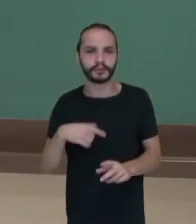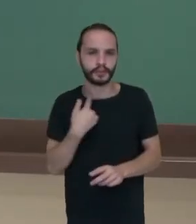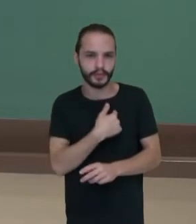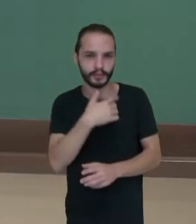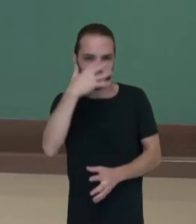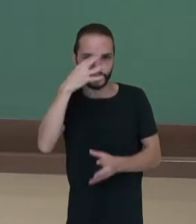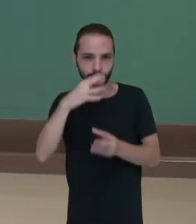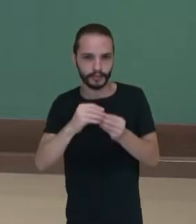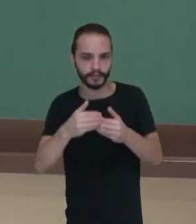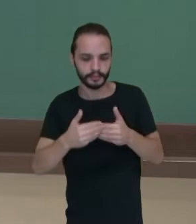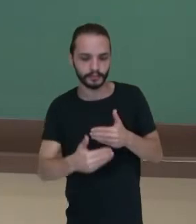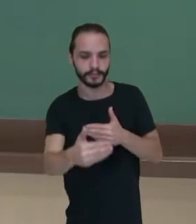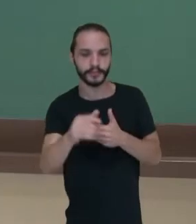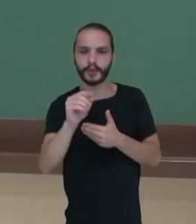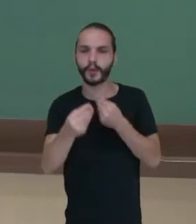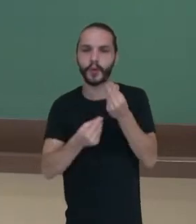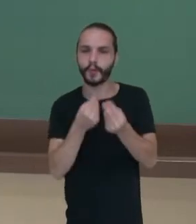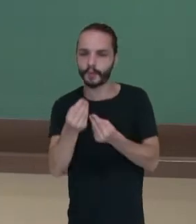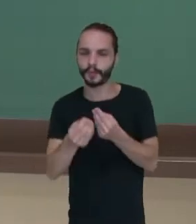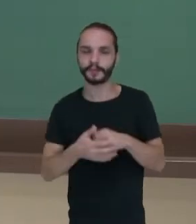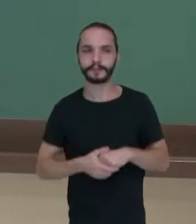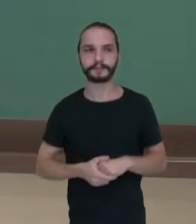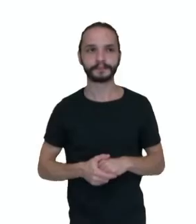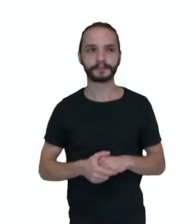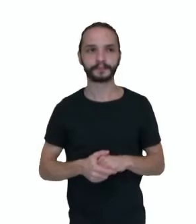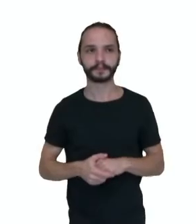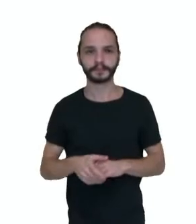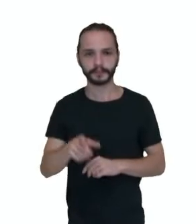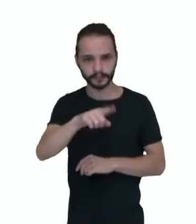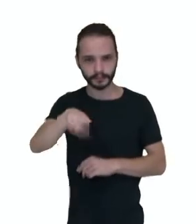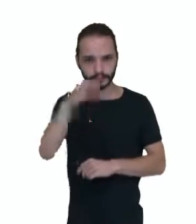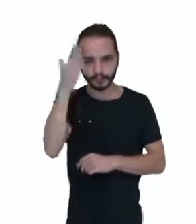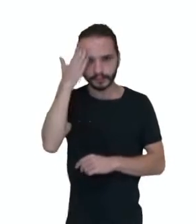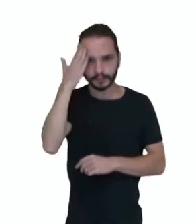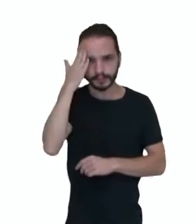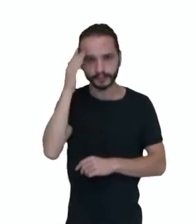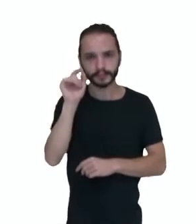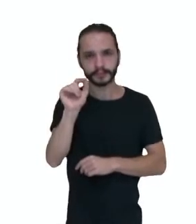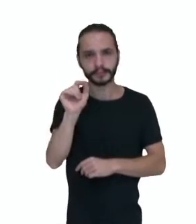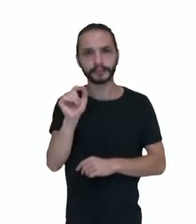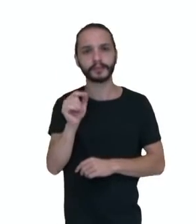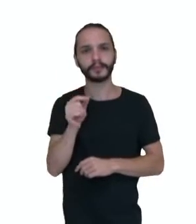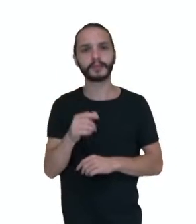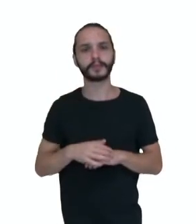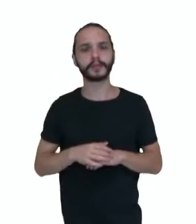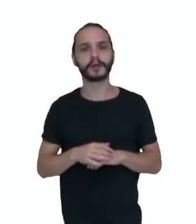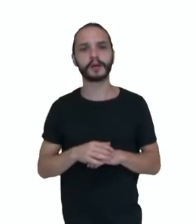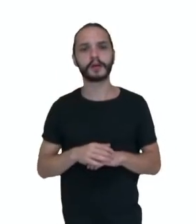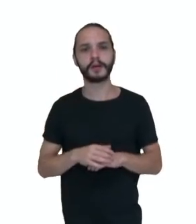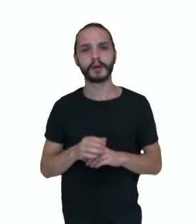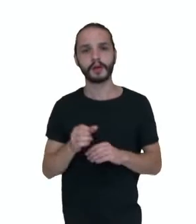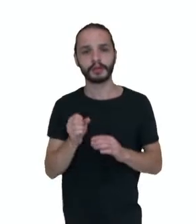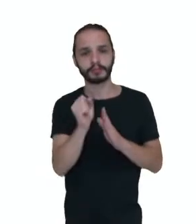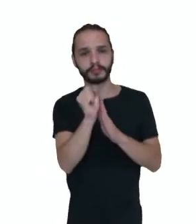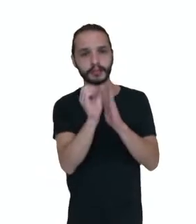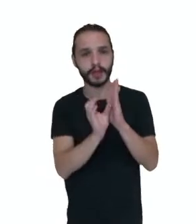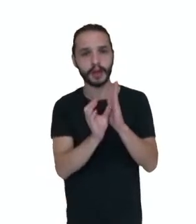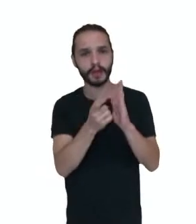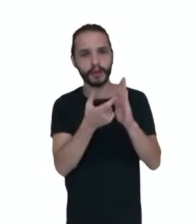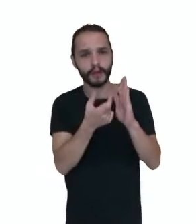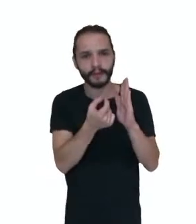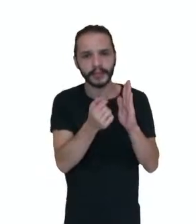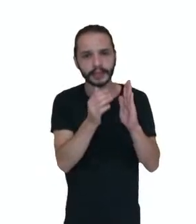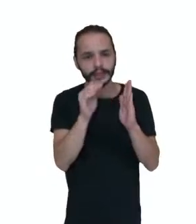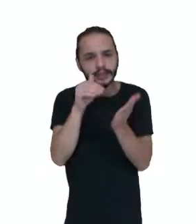todo esse processo, Você sabia que nas últimas décadas ali do século XX, presenciamos um dos fatos